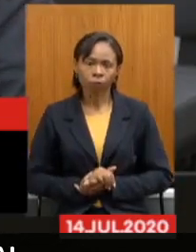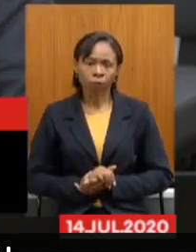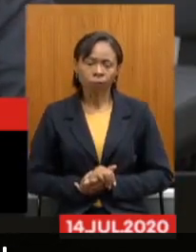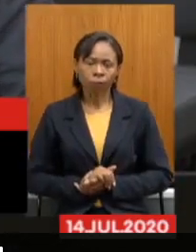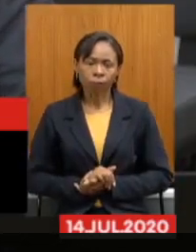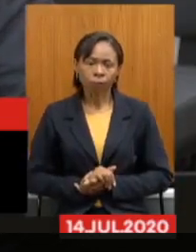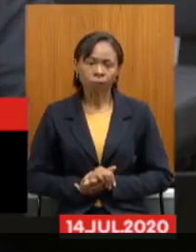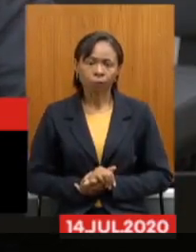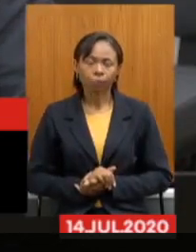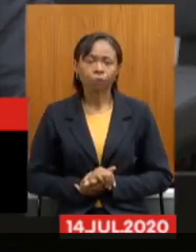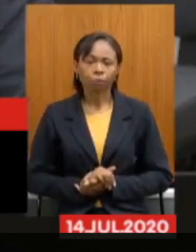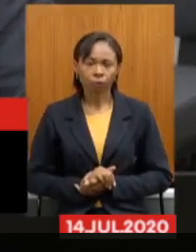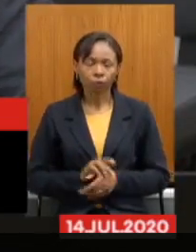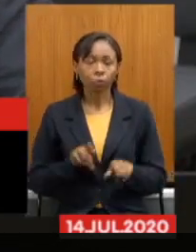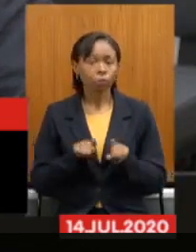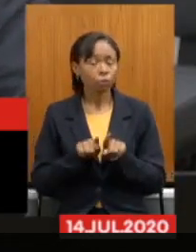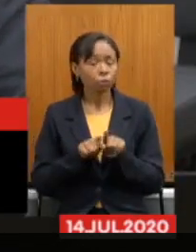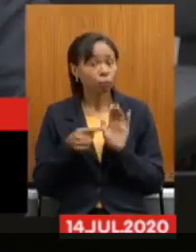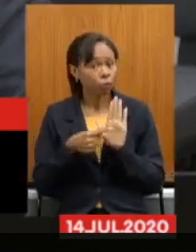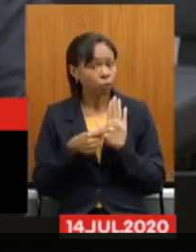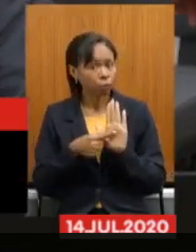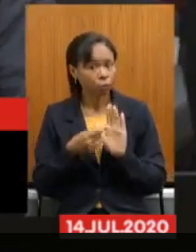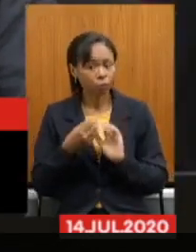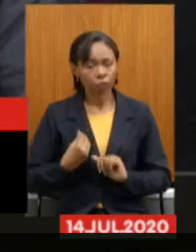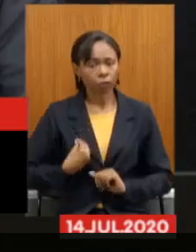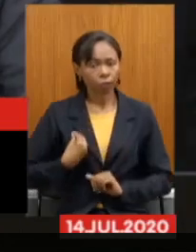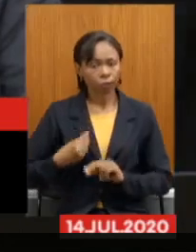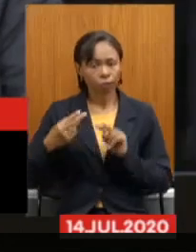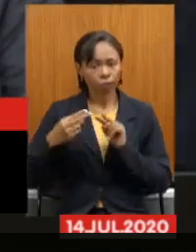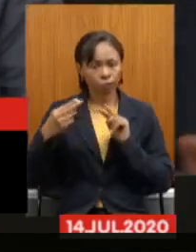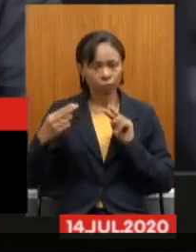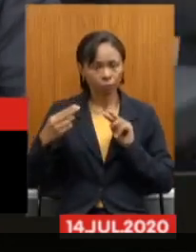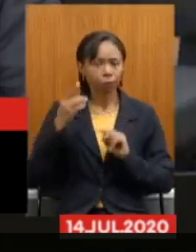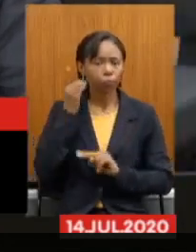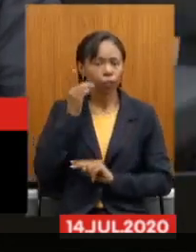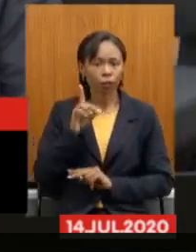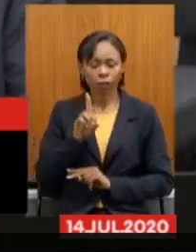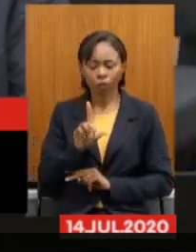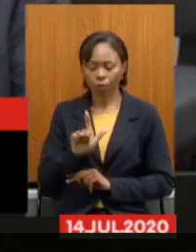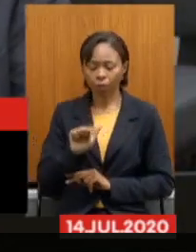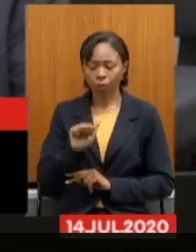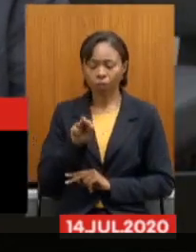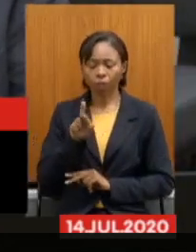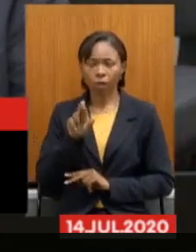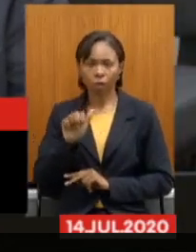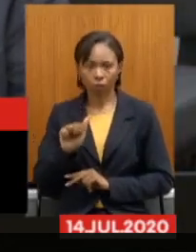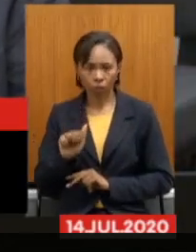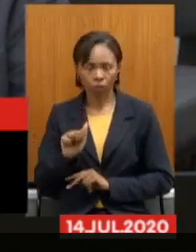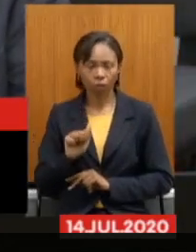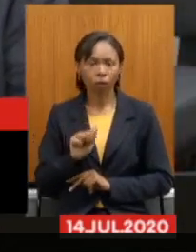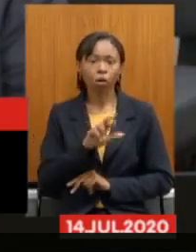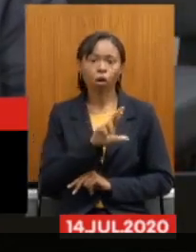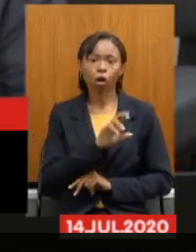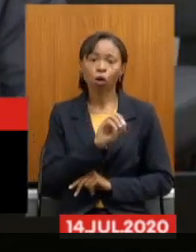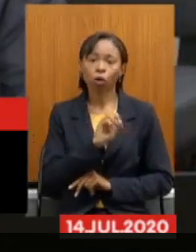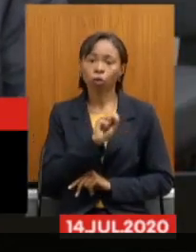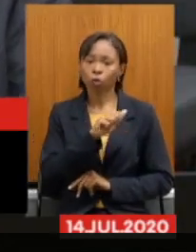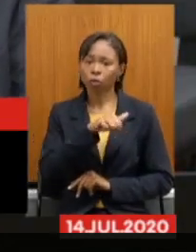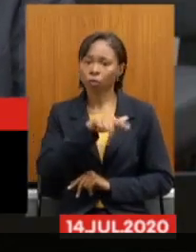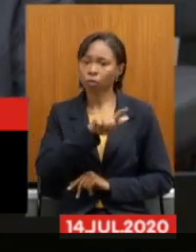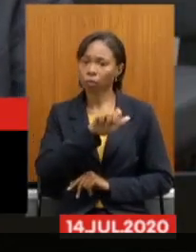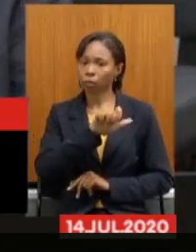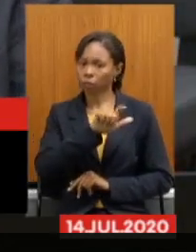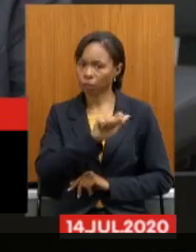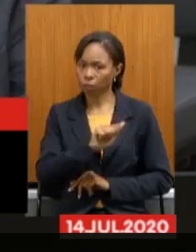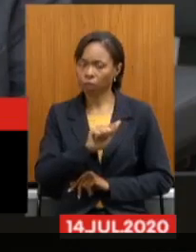Faço ainda o registro da presença remota da deputada Laura Serrano, da deputada Rosângela Reis,